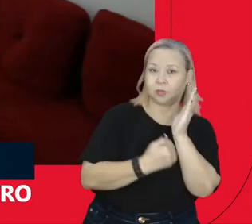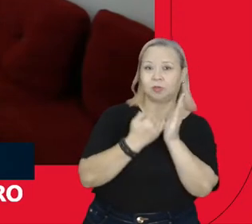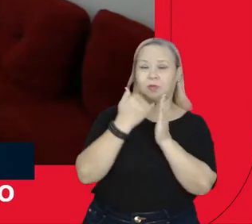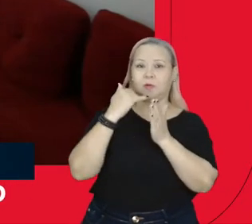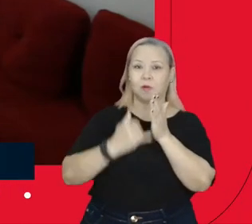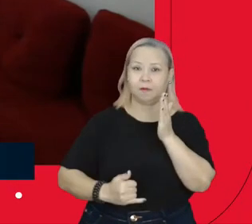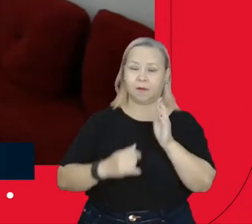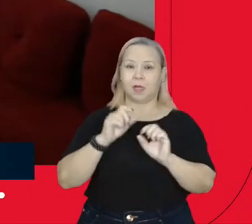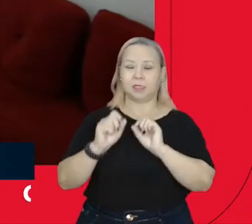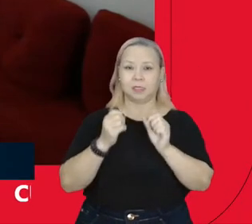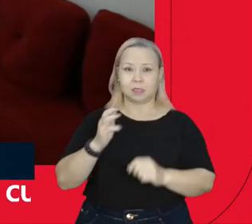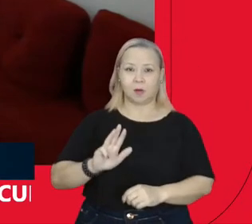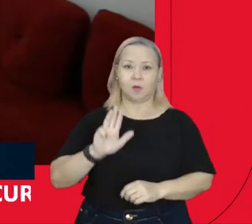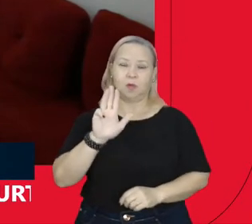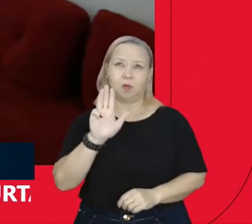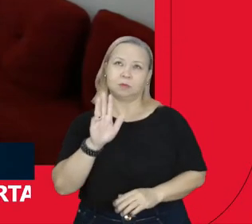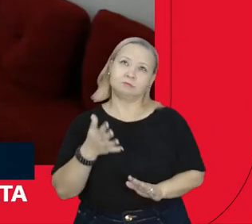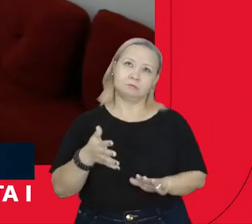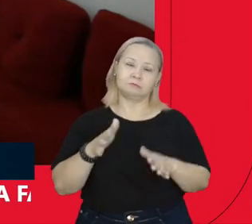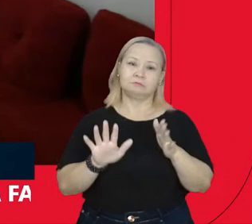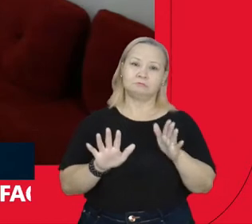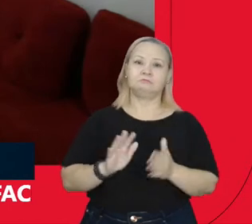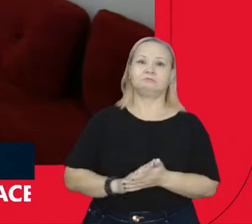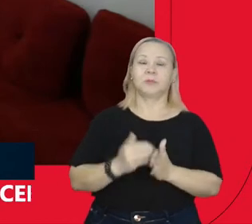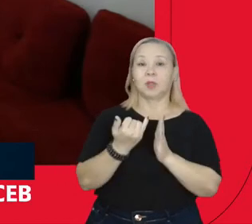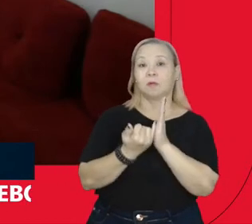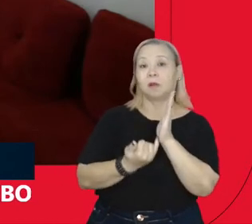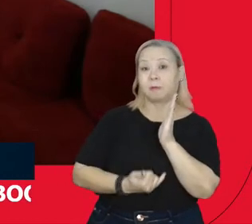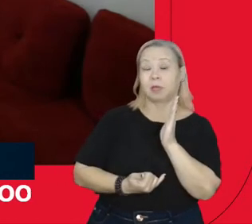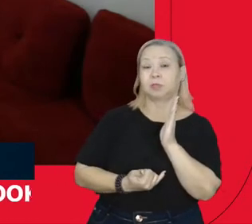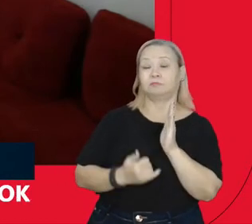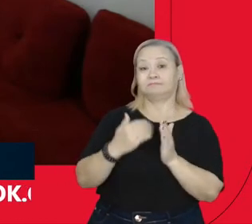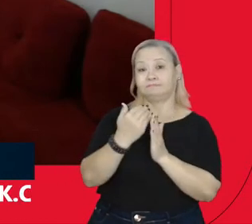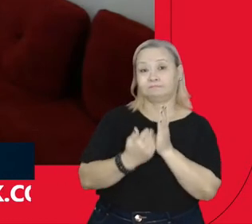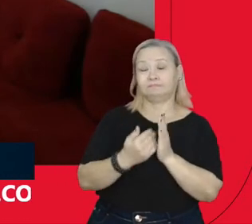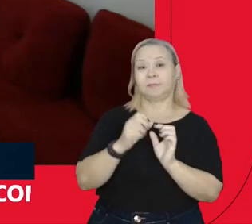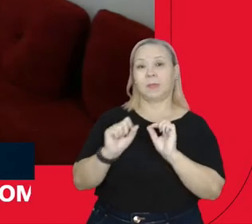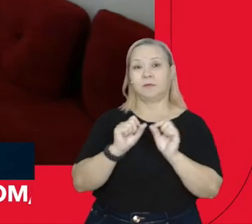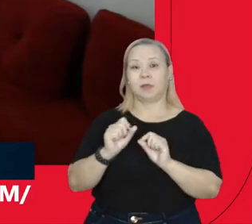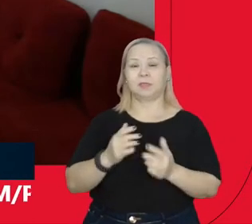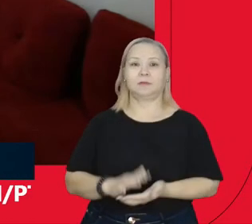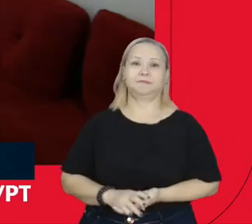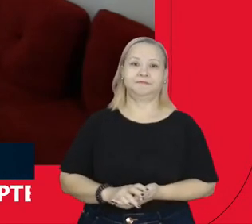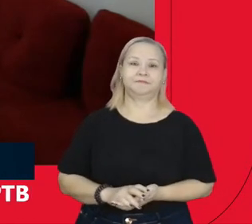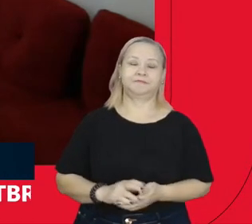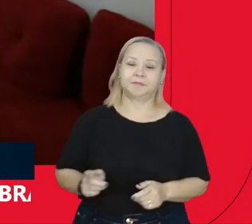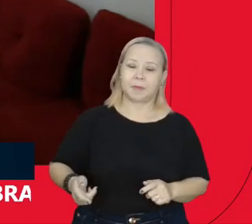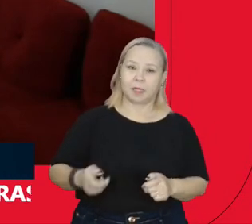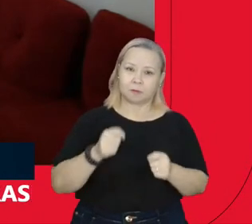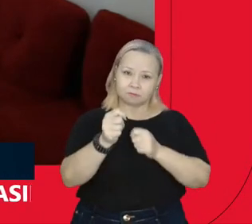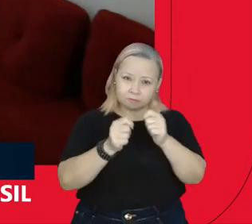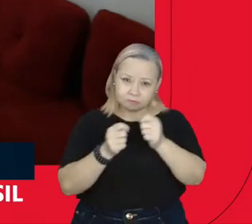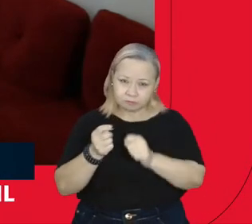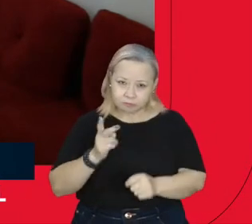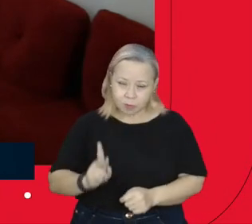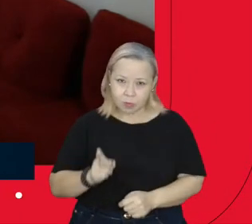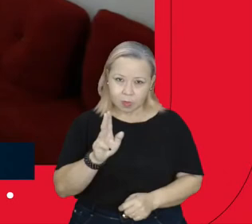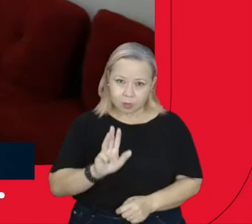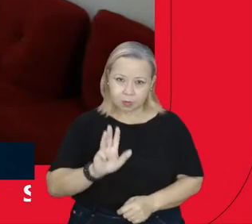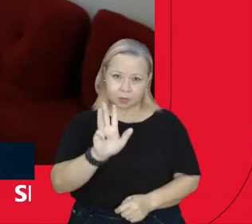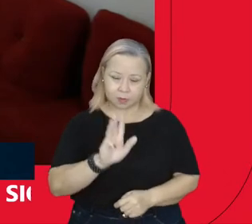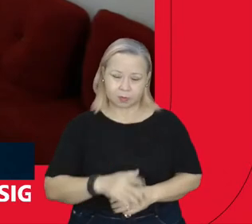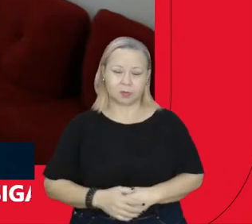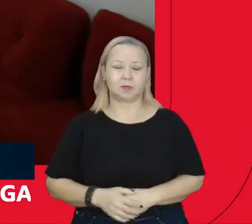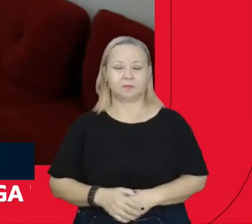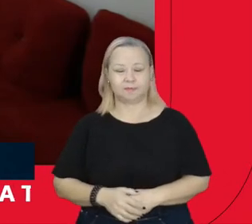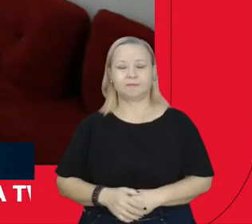a inflação estava mais ou menos como está agora, né? Estava em 12,5% ali, e ele jogou para 5,5% ali, portanto, dentro da meta que tinha